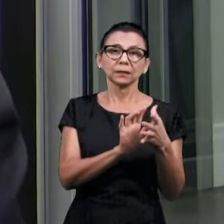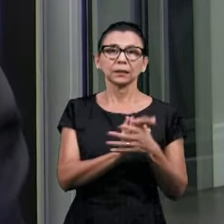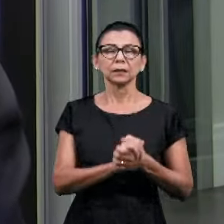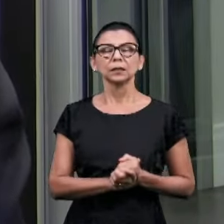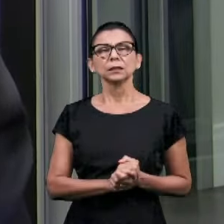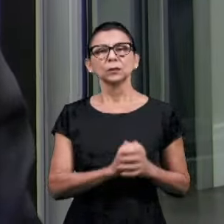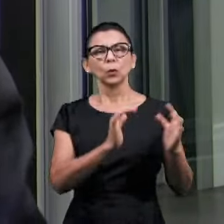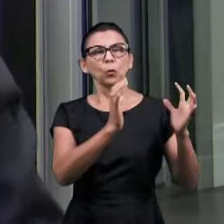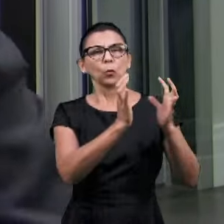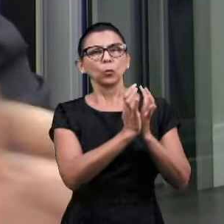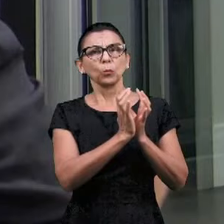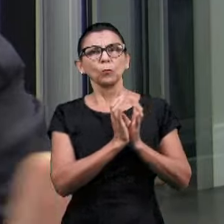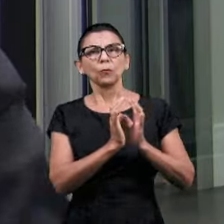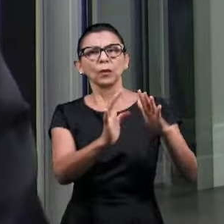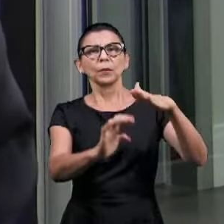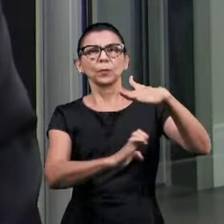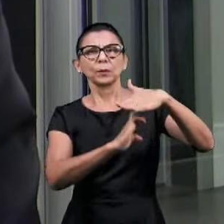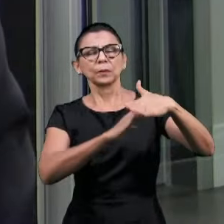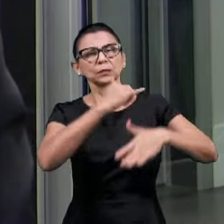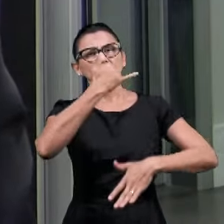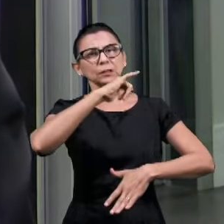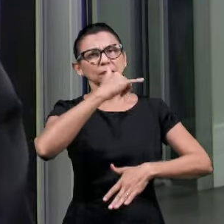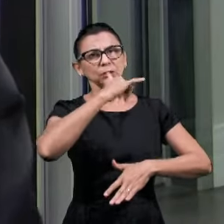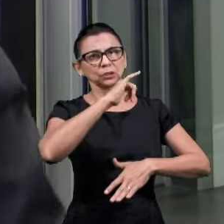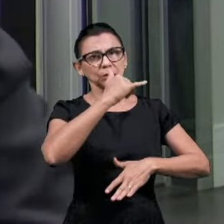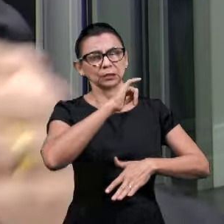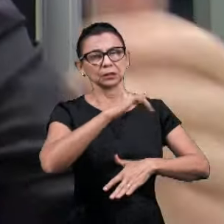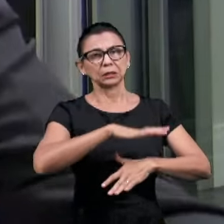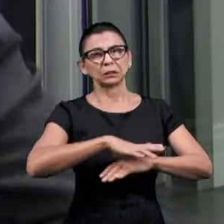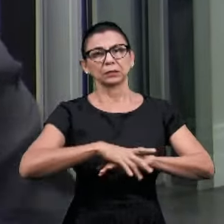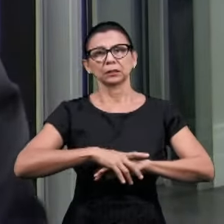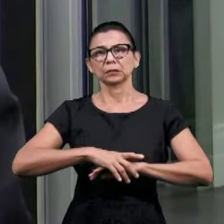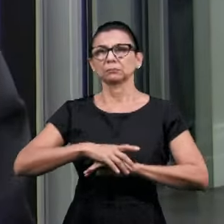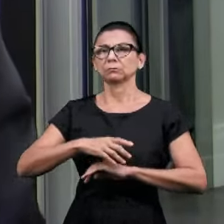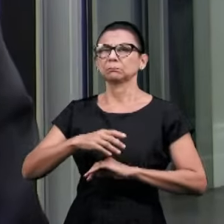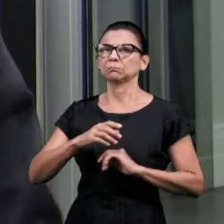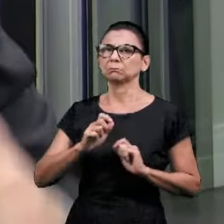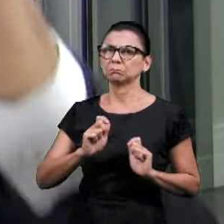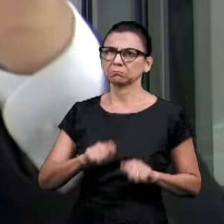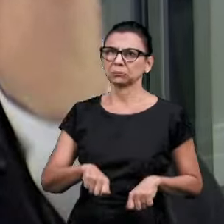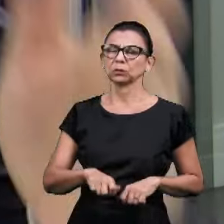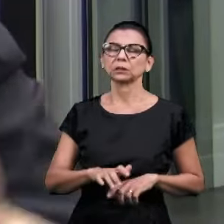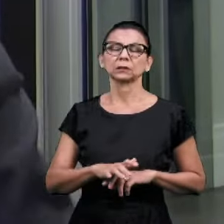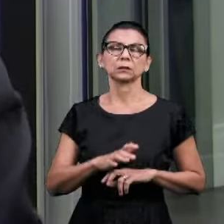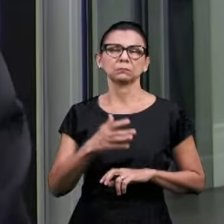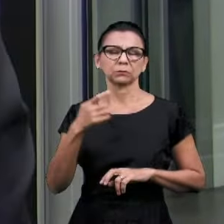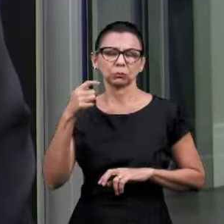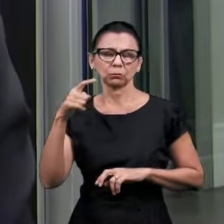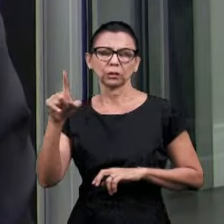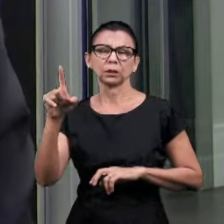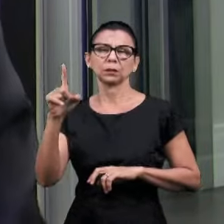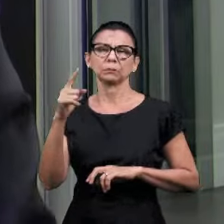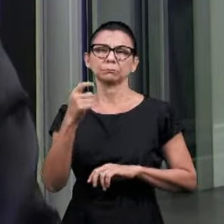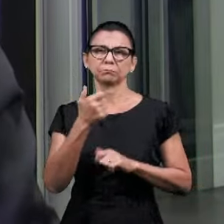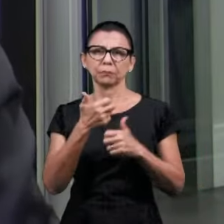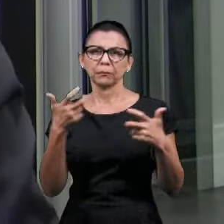Excelsa. E tinha oportunidades de ir para a CST, de ir até para Aracruz, né?